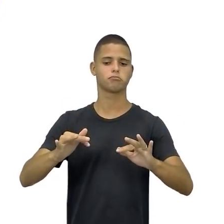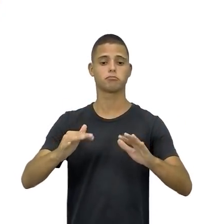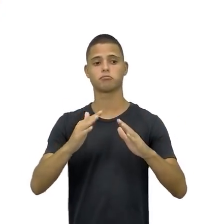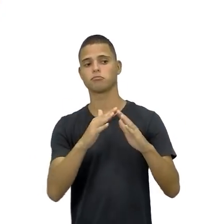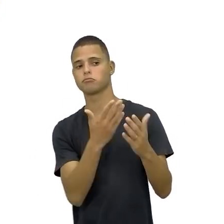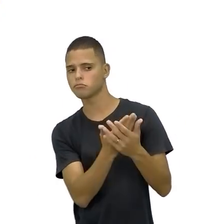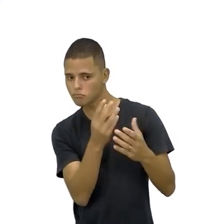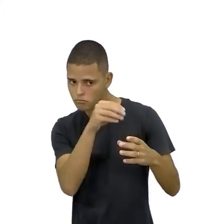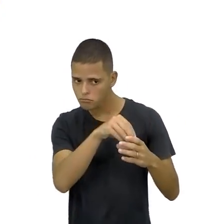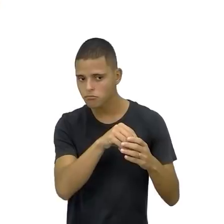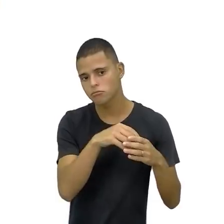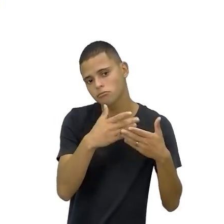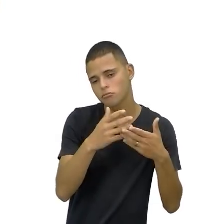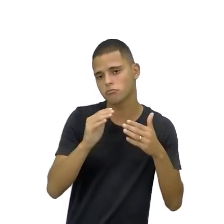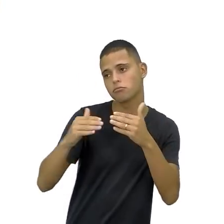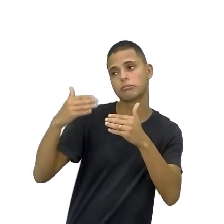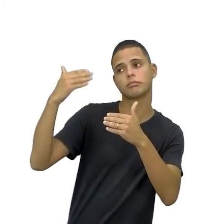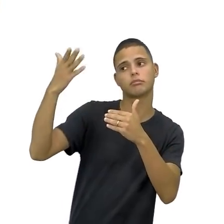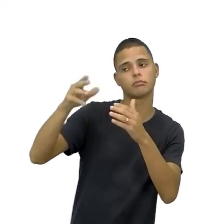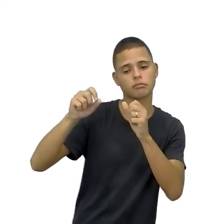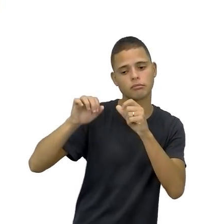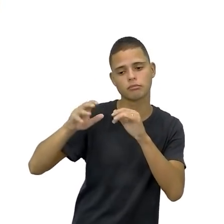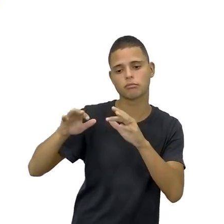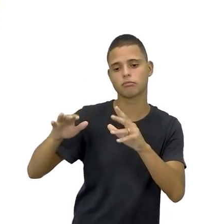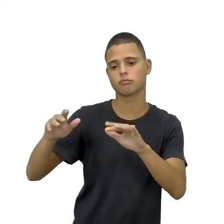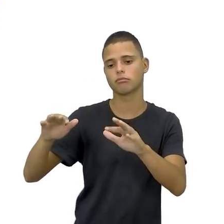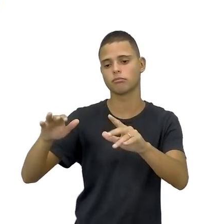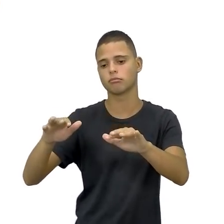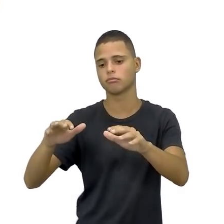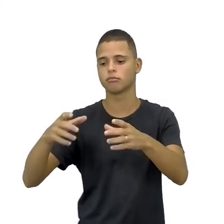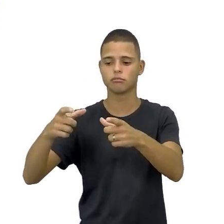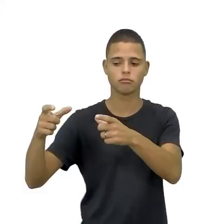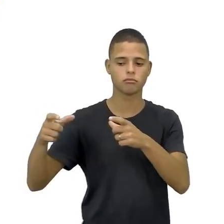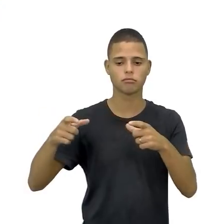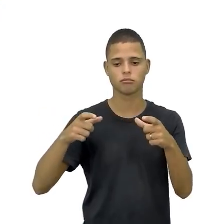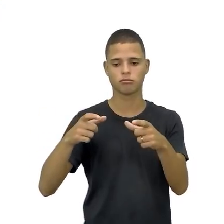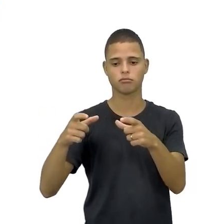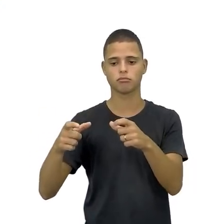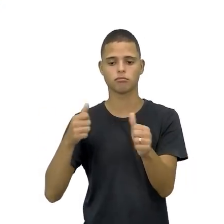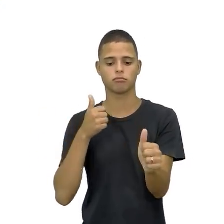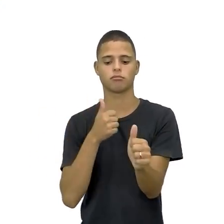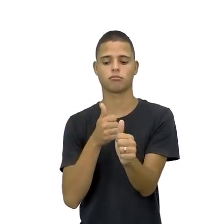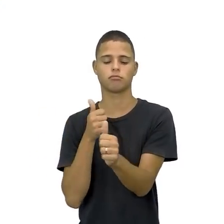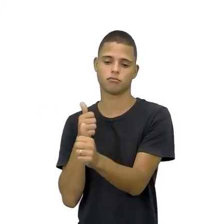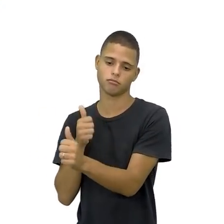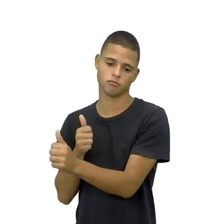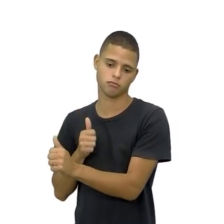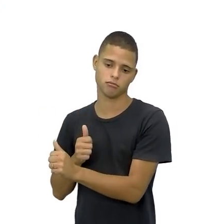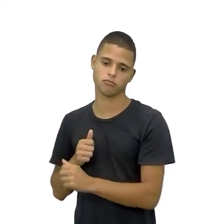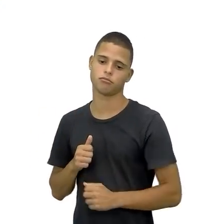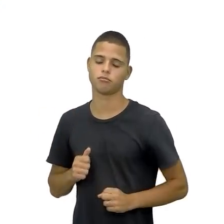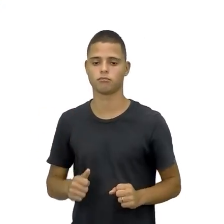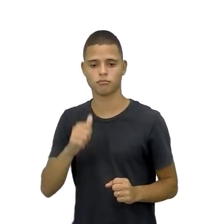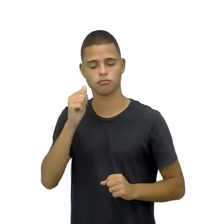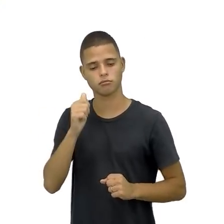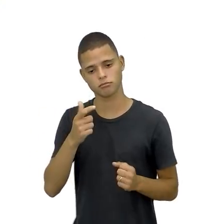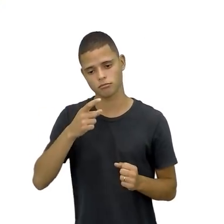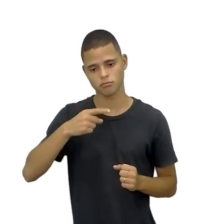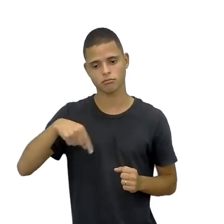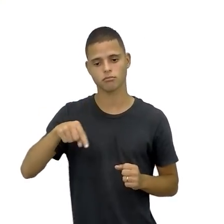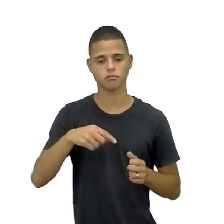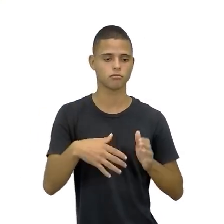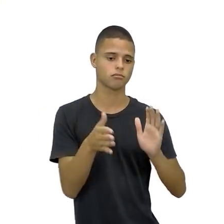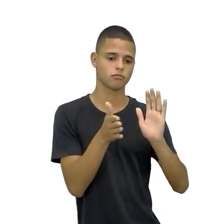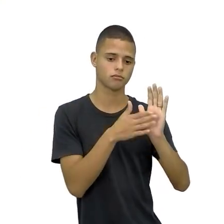também podendo ser disseminado, né, para a região, para a sua comunidade, de maneira que essa